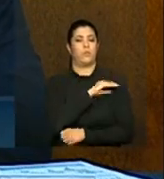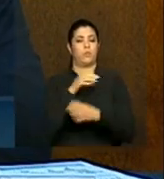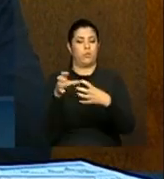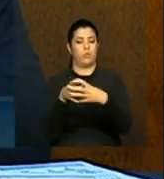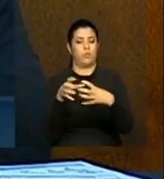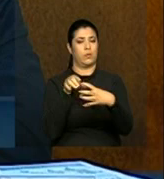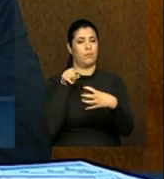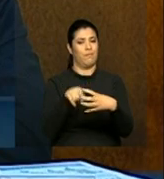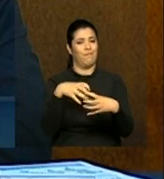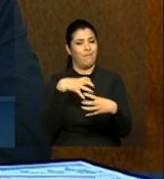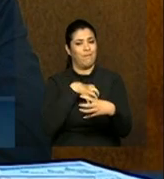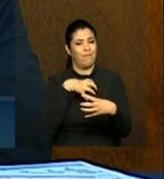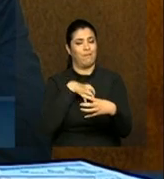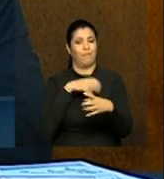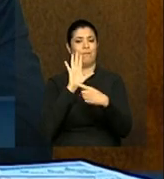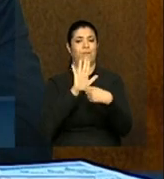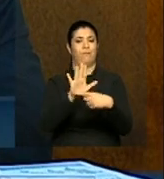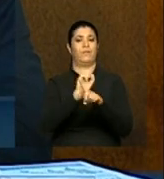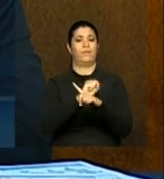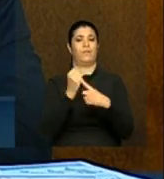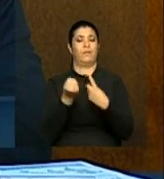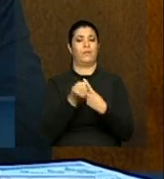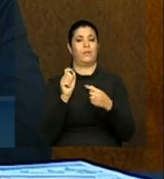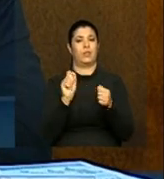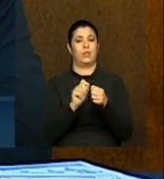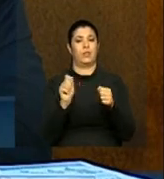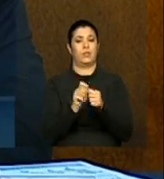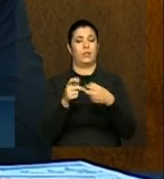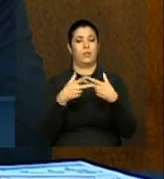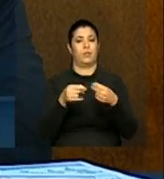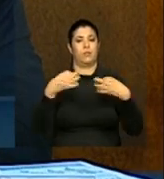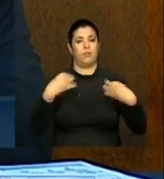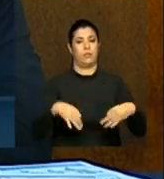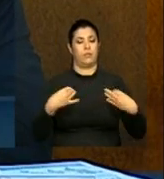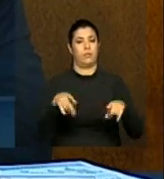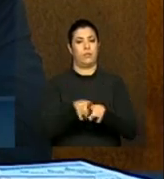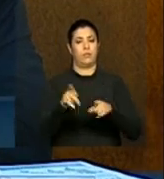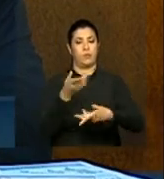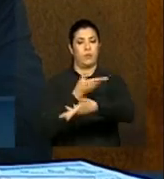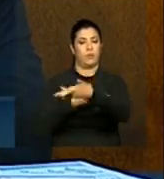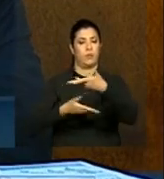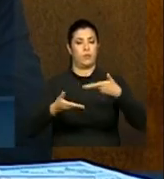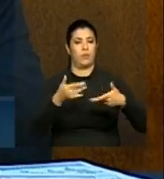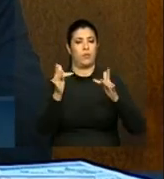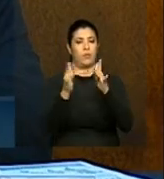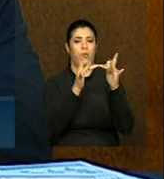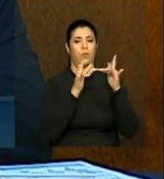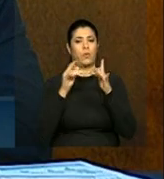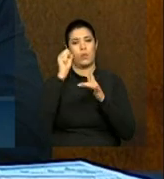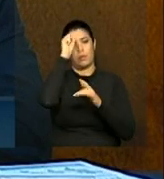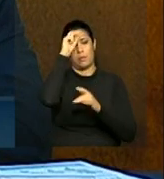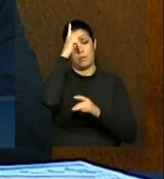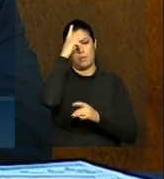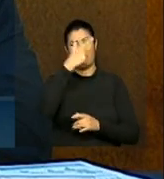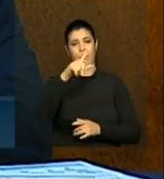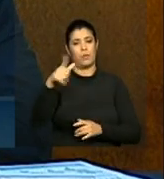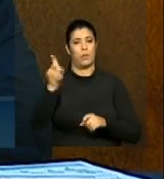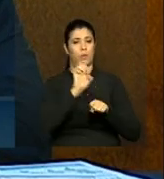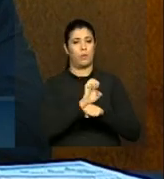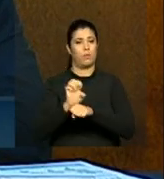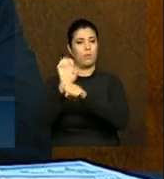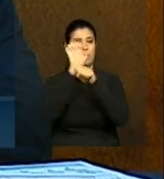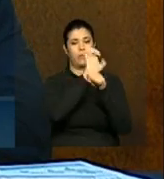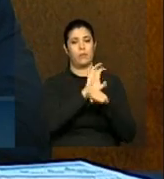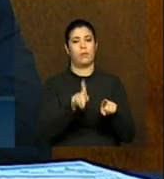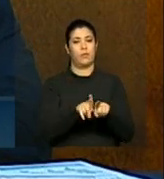teve alta sensibilidade social, seja para fazer as coisas darem certo e no relacionamento com os prefeitos e com outras instâncias de governo, seja